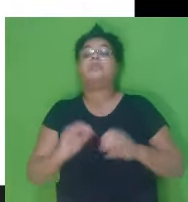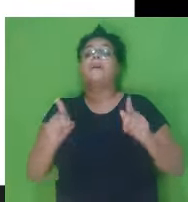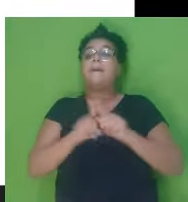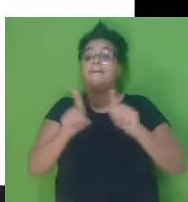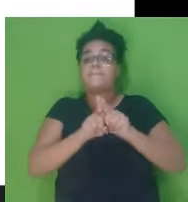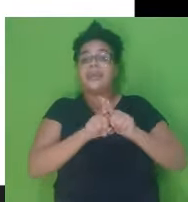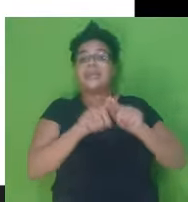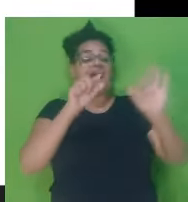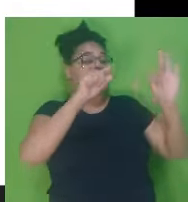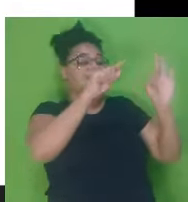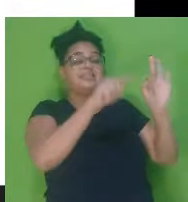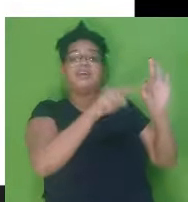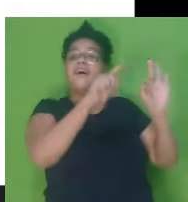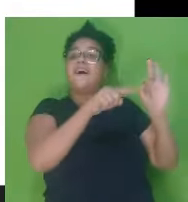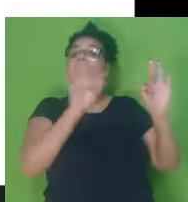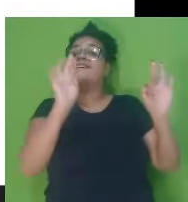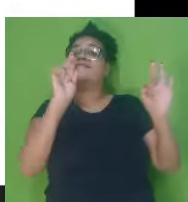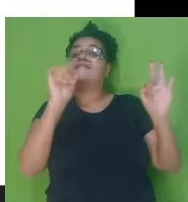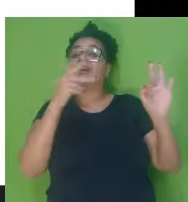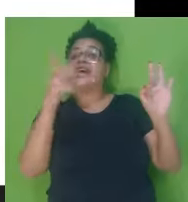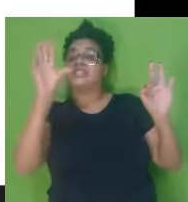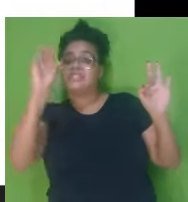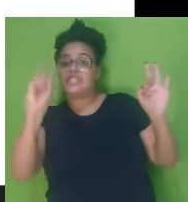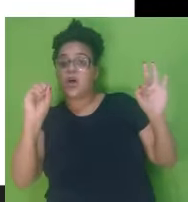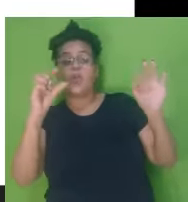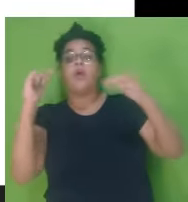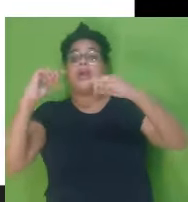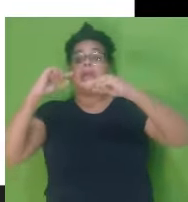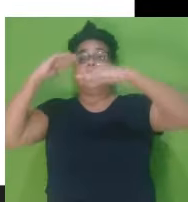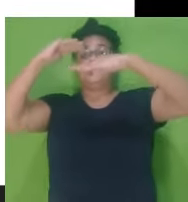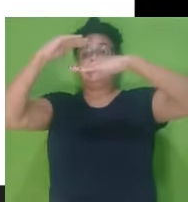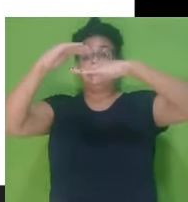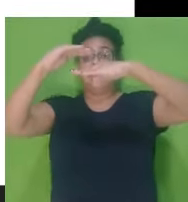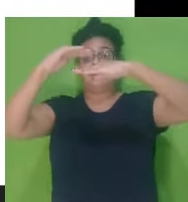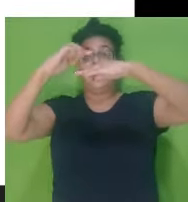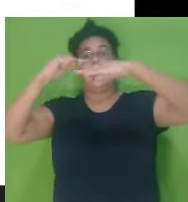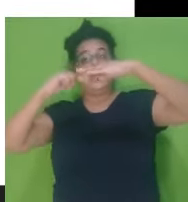pegar essas frações aqui no numerador em cima e